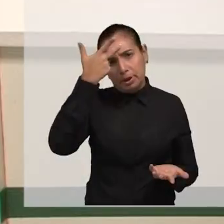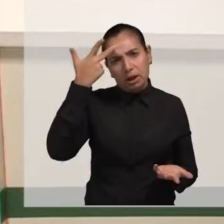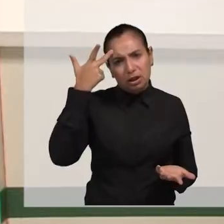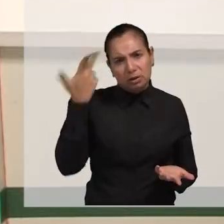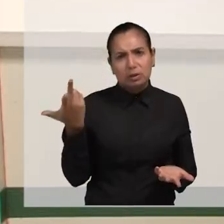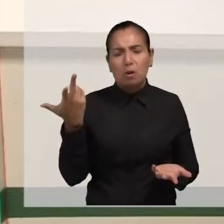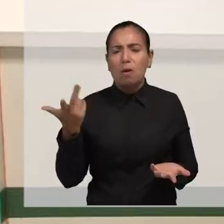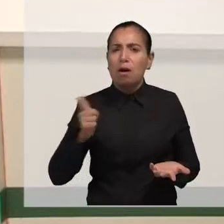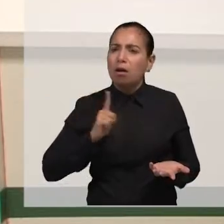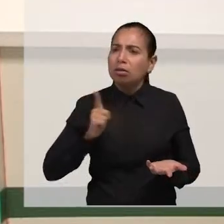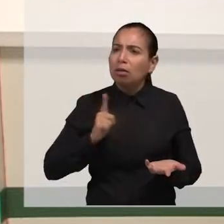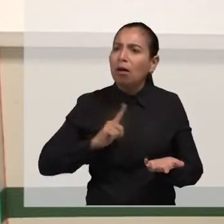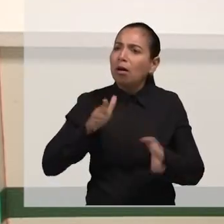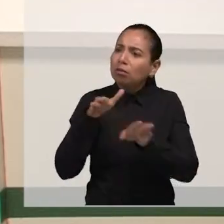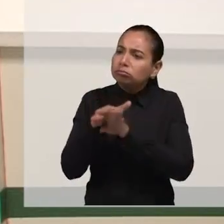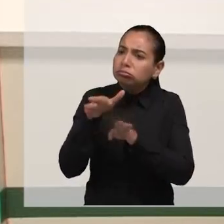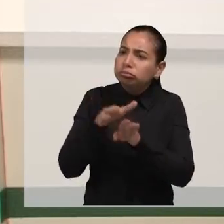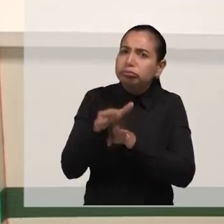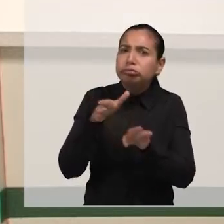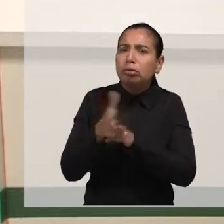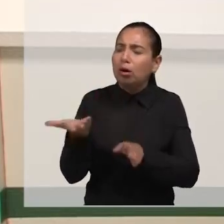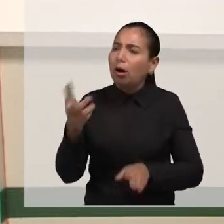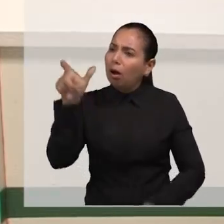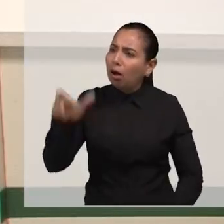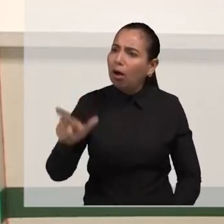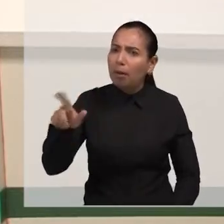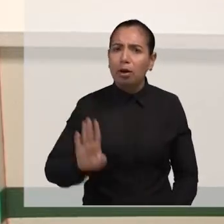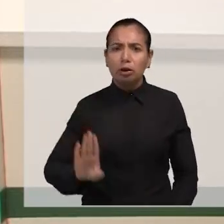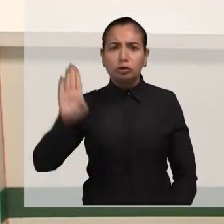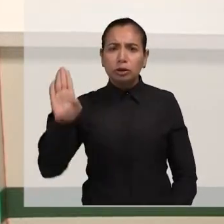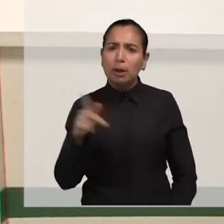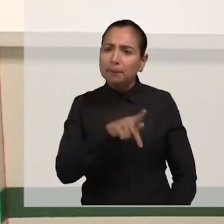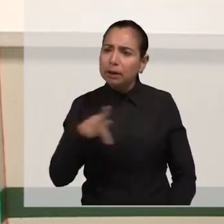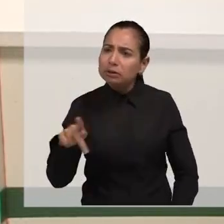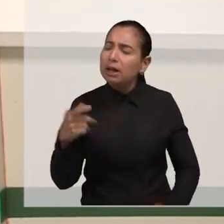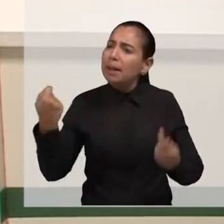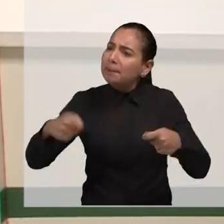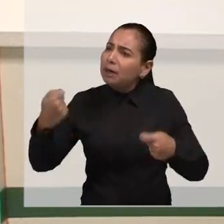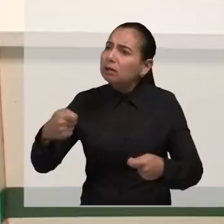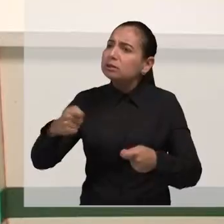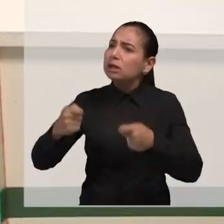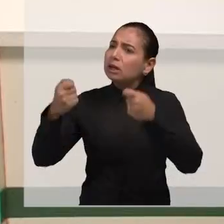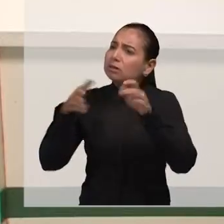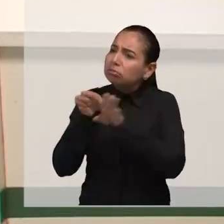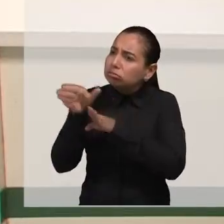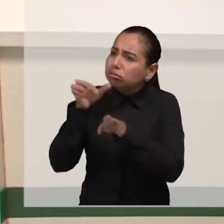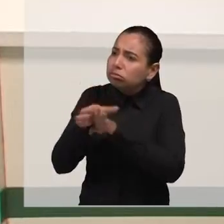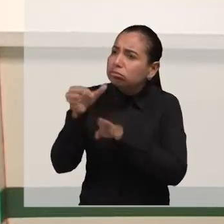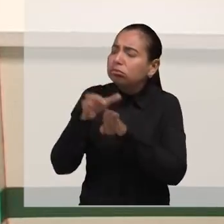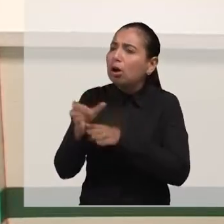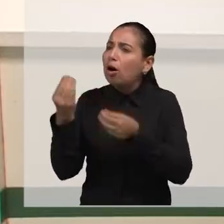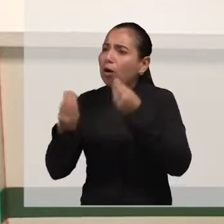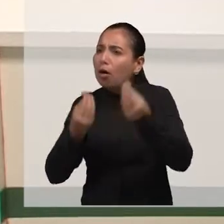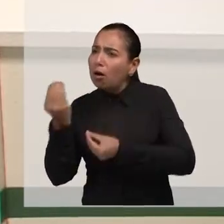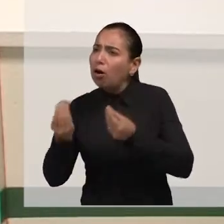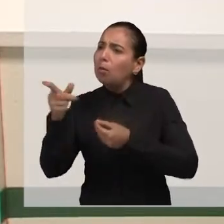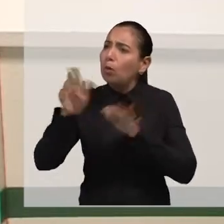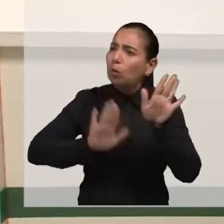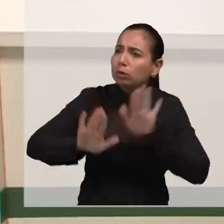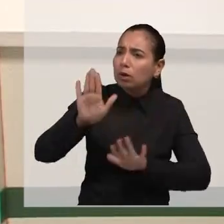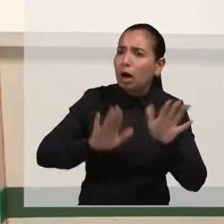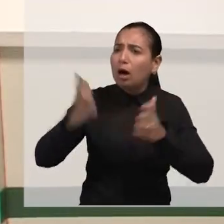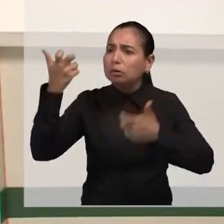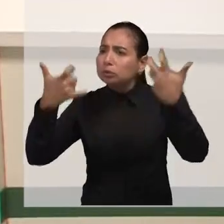porque assessoria... Uma assessoria de um candidato a presidente não mostrar para ele que ele tem que ter cuidado com qualquer entrevista que ele vai dar, seja lá em que lugar